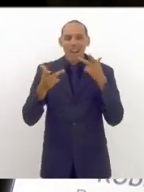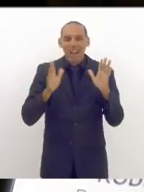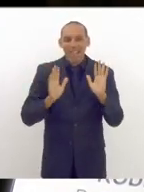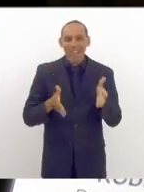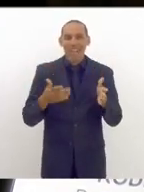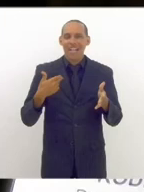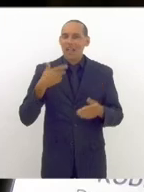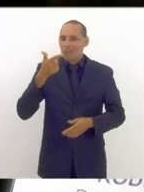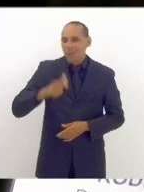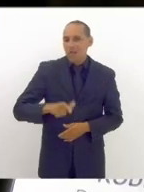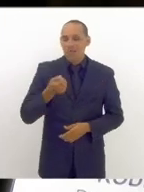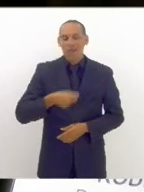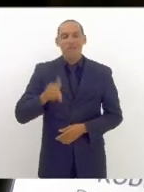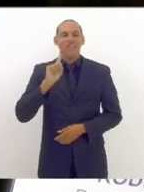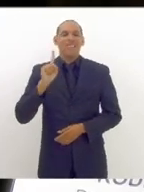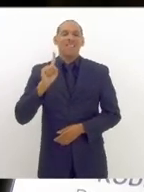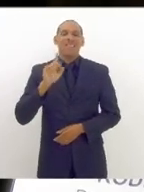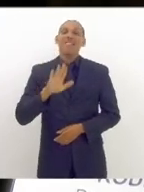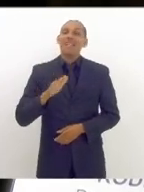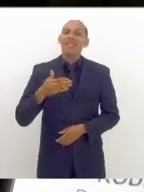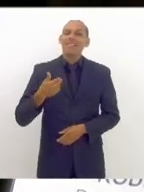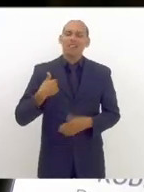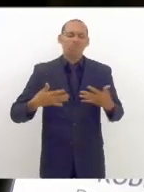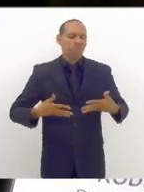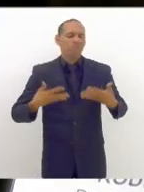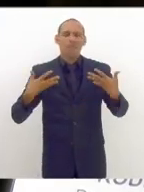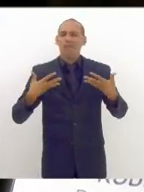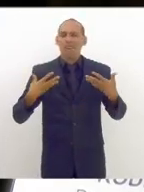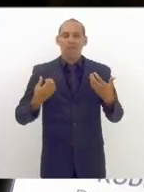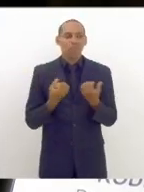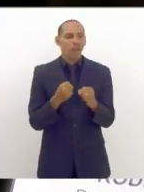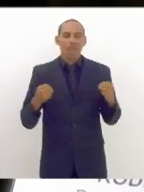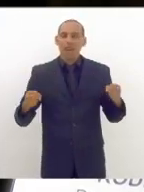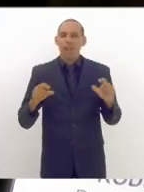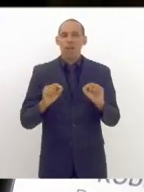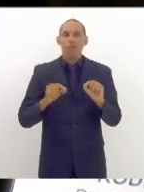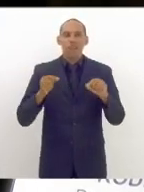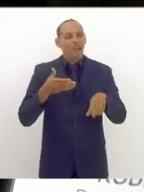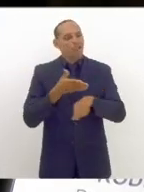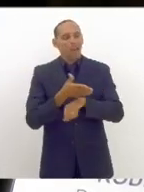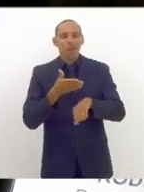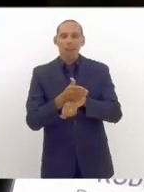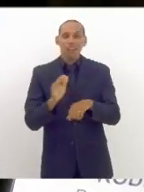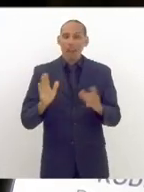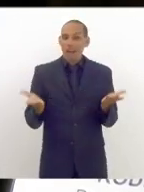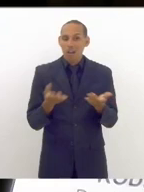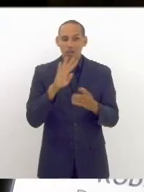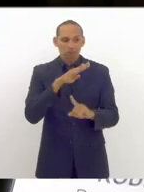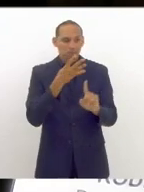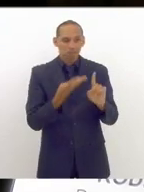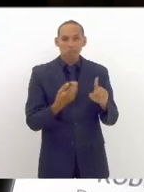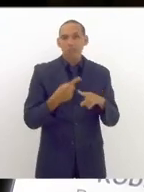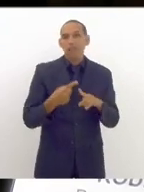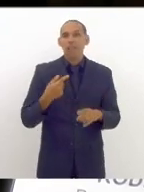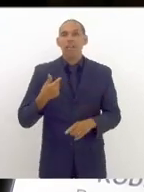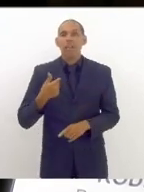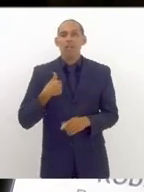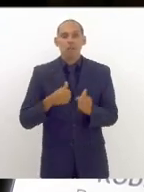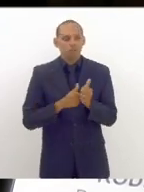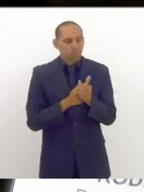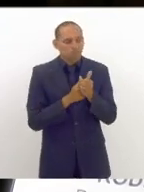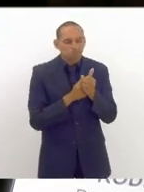ser repetitivo. Mas eu tenho uma honra muito grande de participar dessa homenagem por ser um